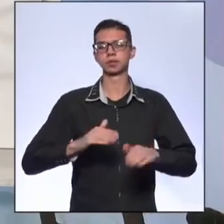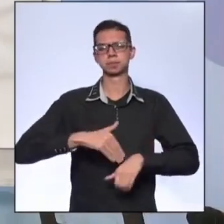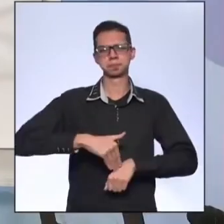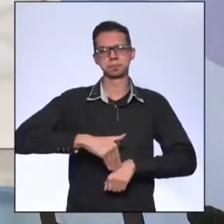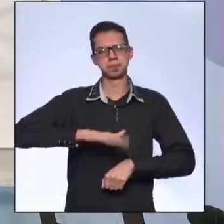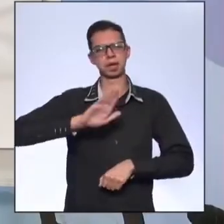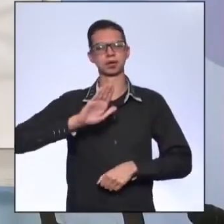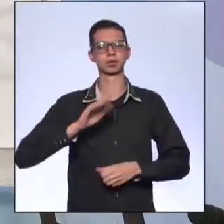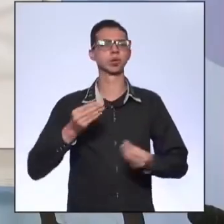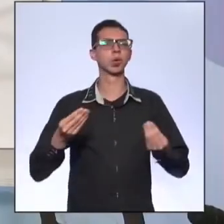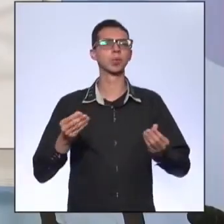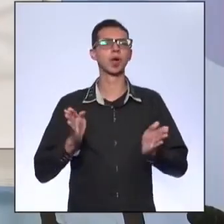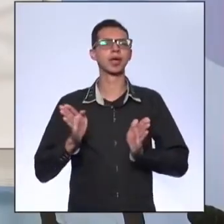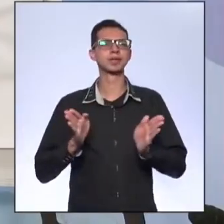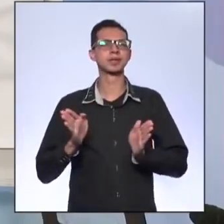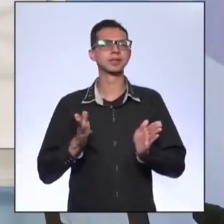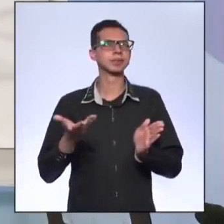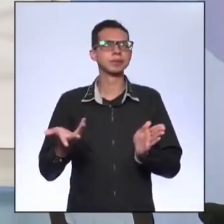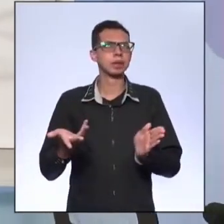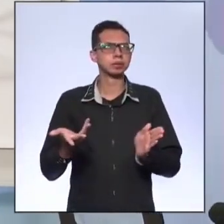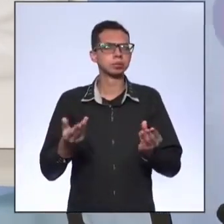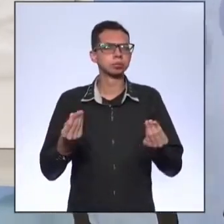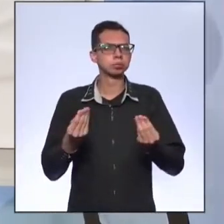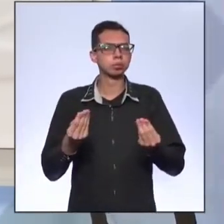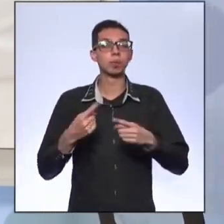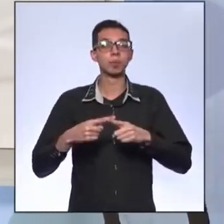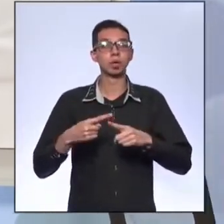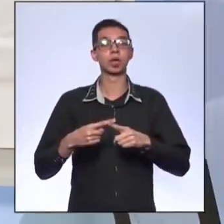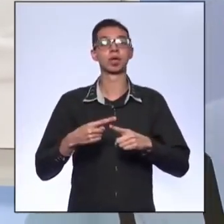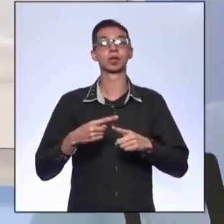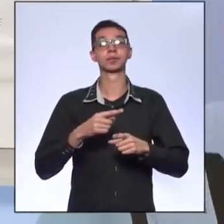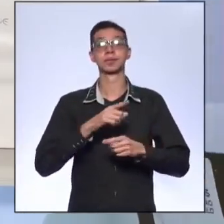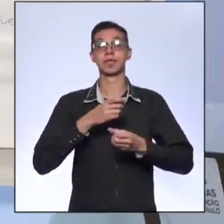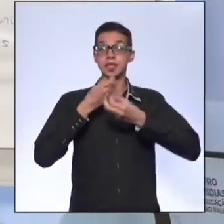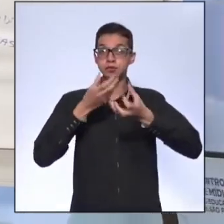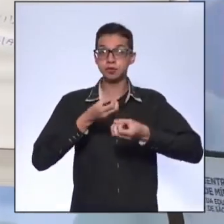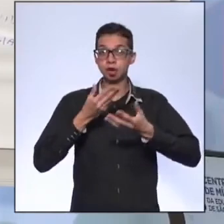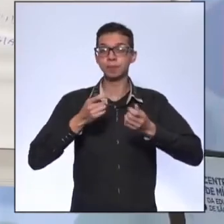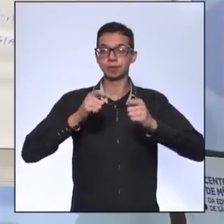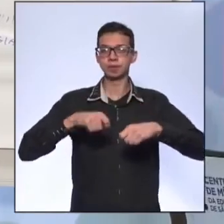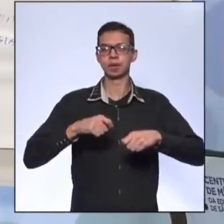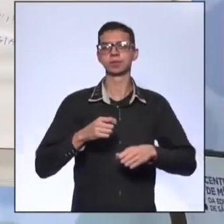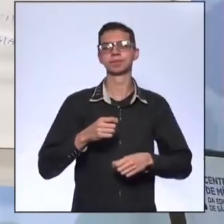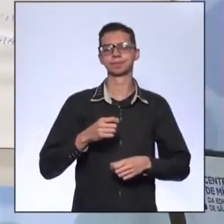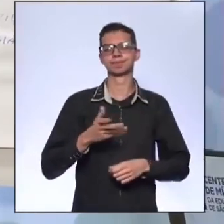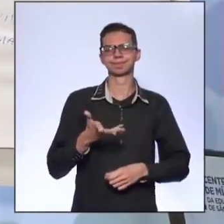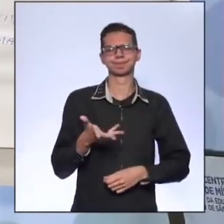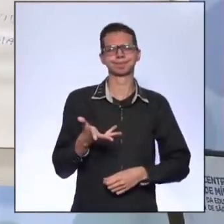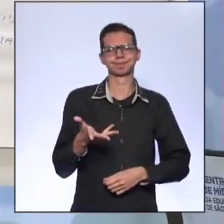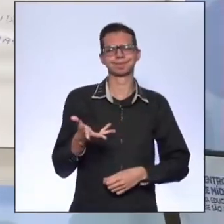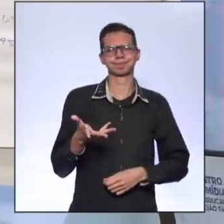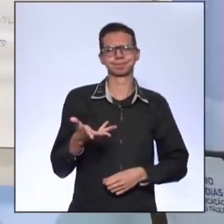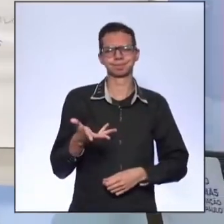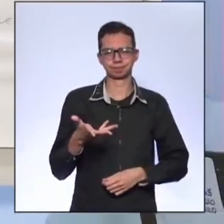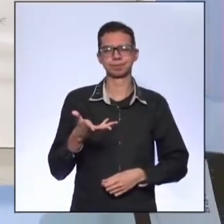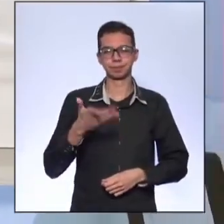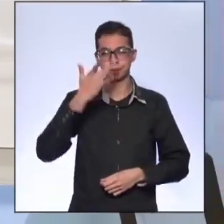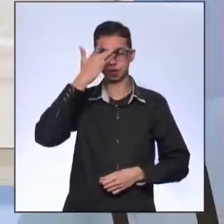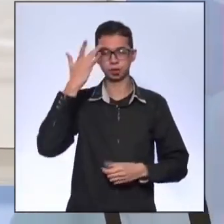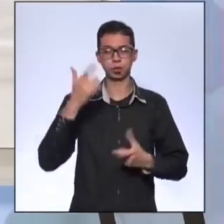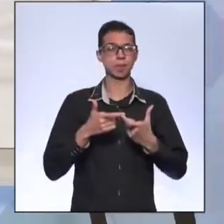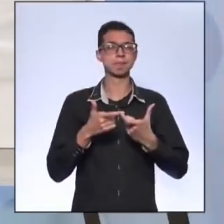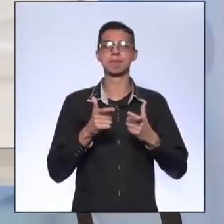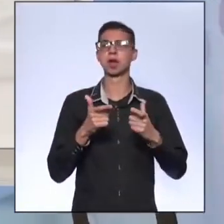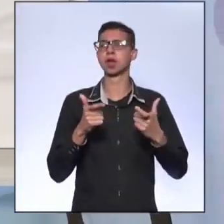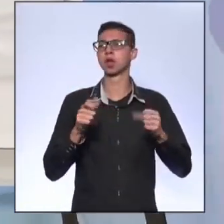uma velocidade maior dessa informação. E para um número maior de pessoas, tá? Como a gente explicou anteriormente. Tá certo?